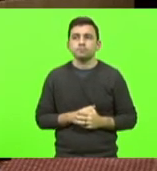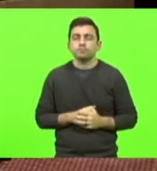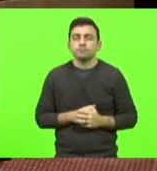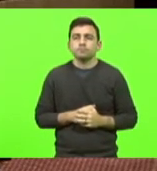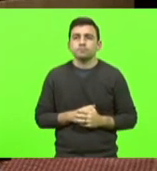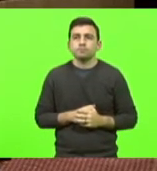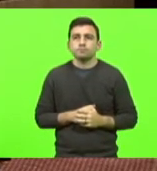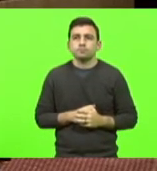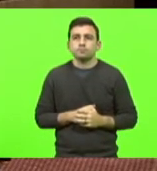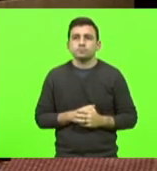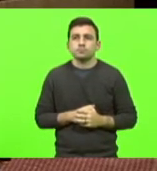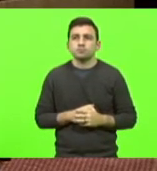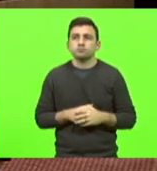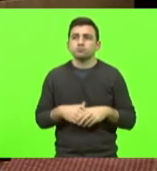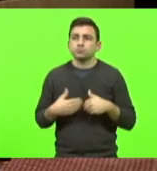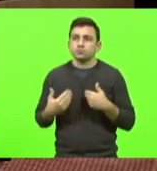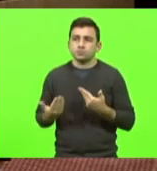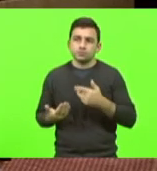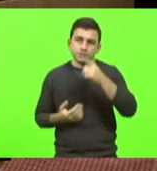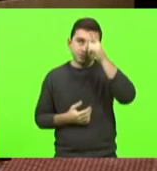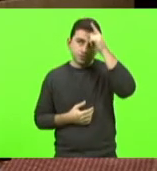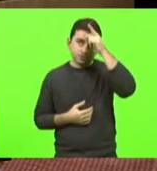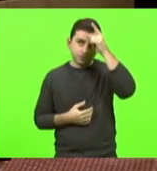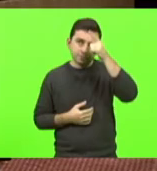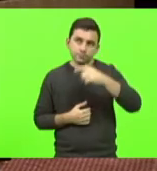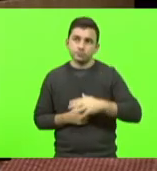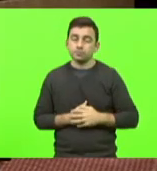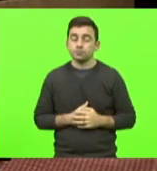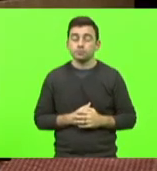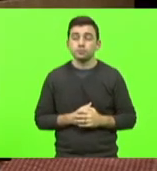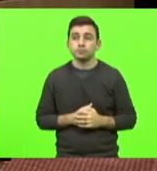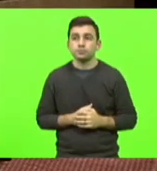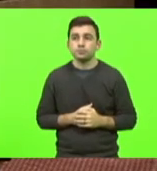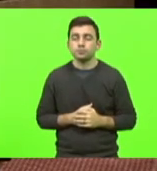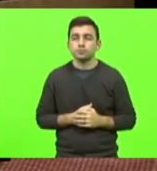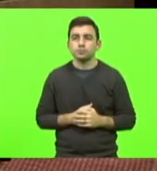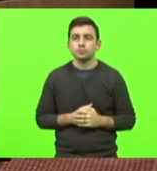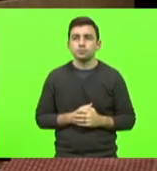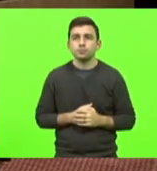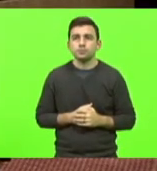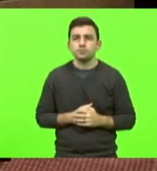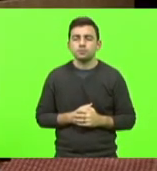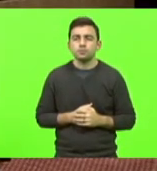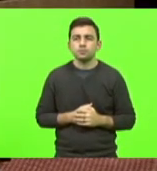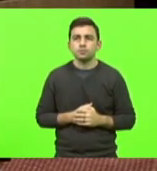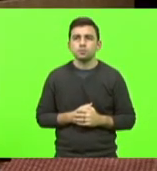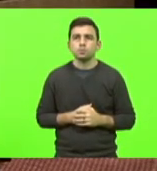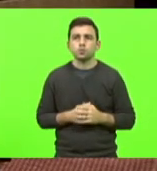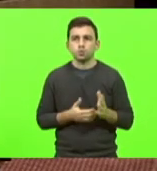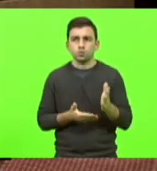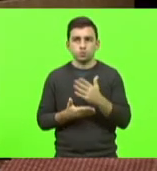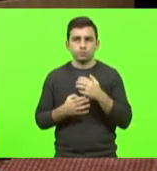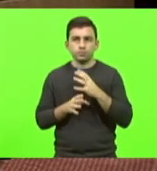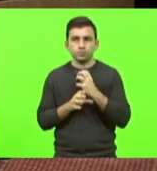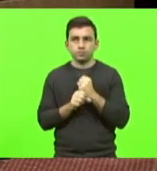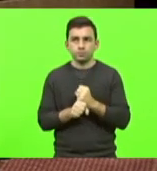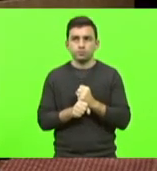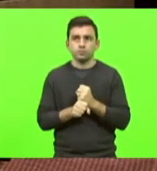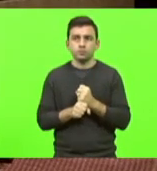e como volta a deputado Sargento Lima E qual é o resultado a